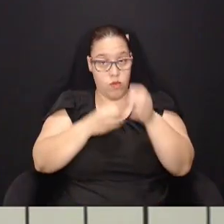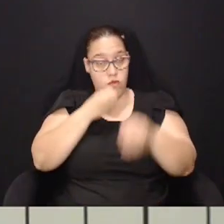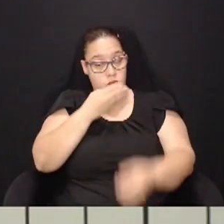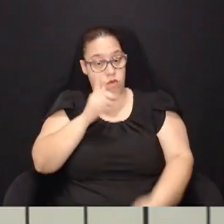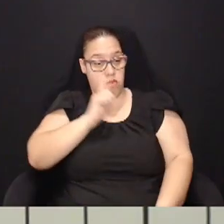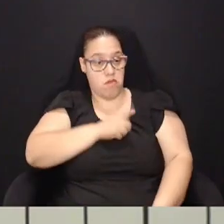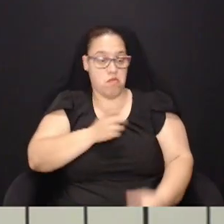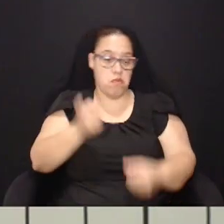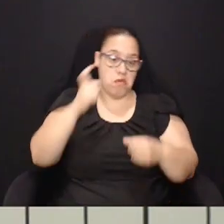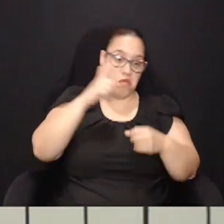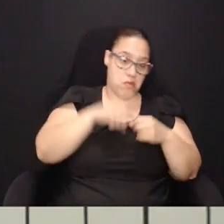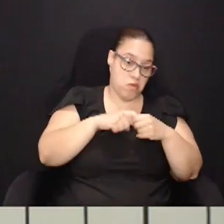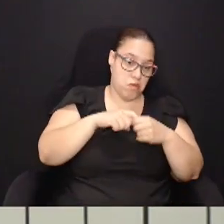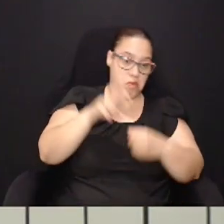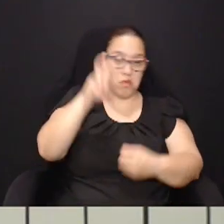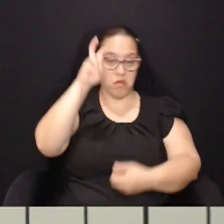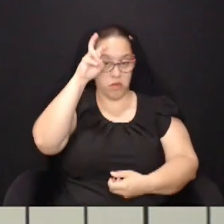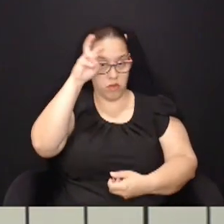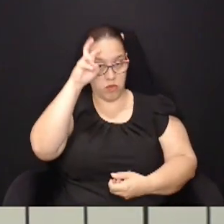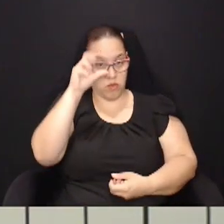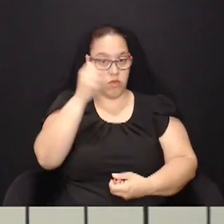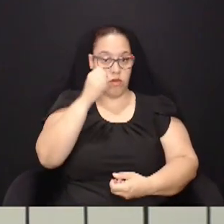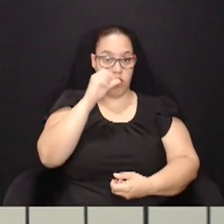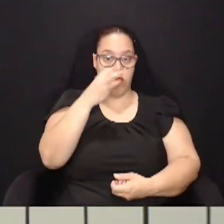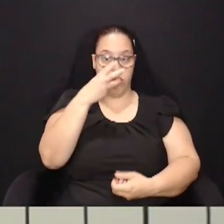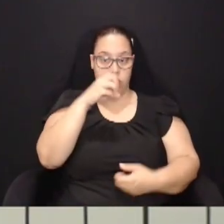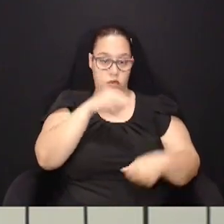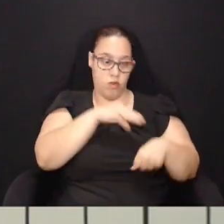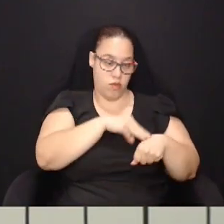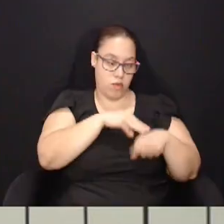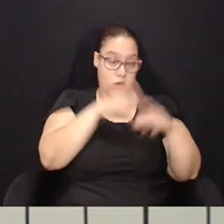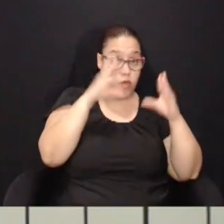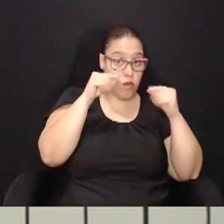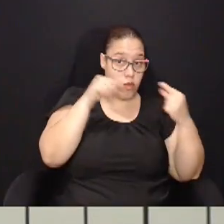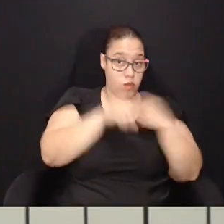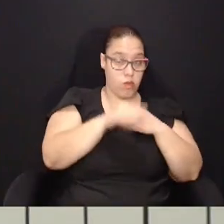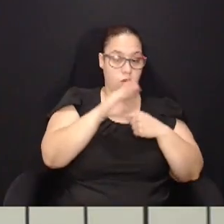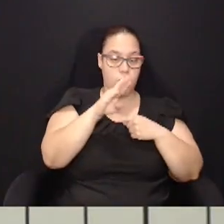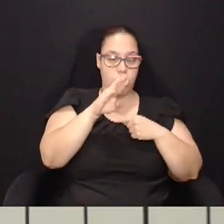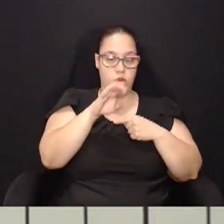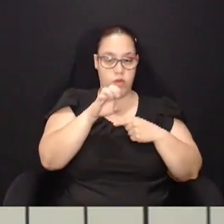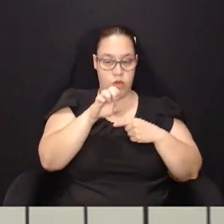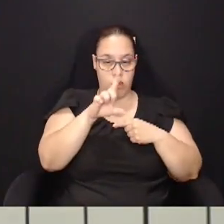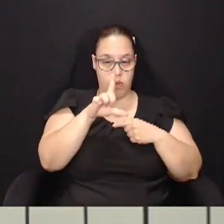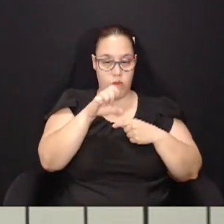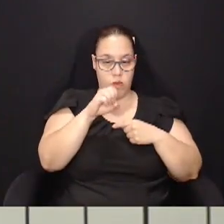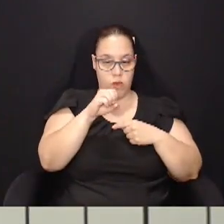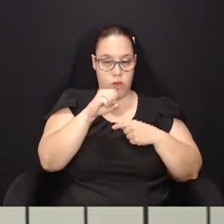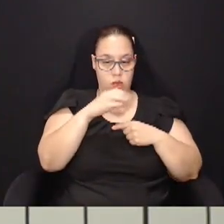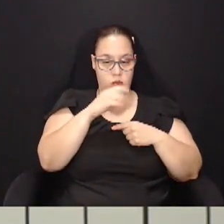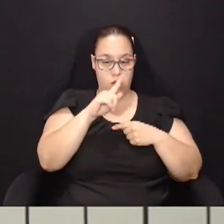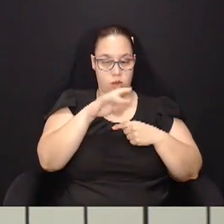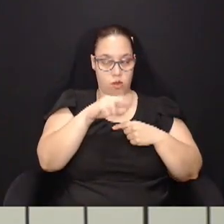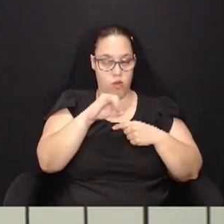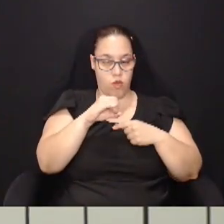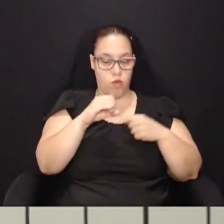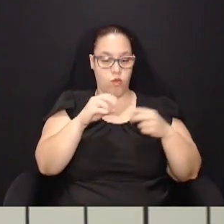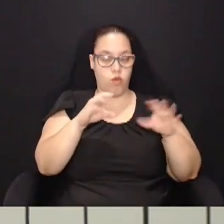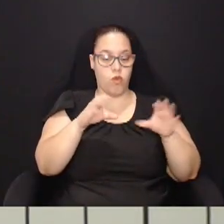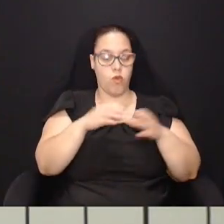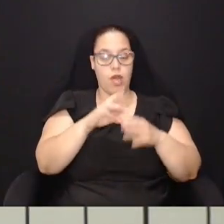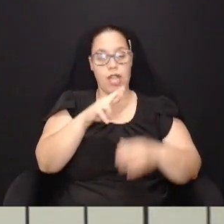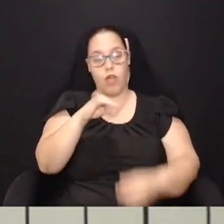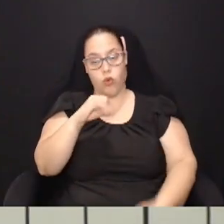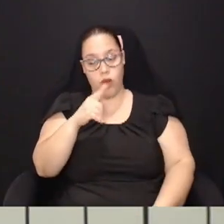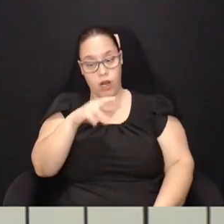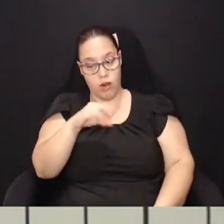na quinta-feira, 9h30 da noite, contra o Velo Clube em Rio Claro. Bom, 12h mais